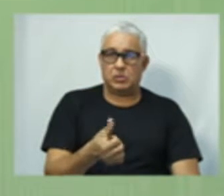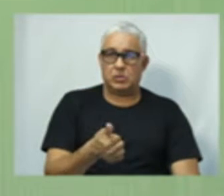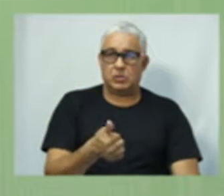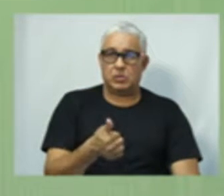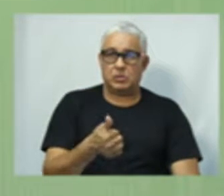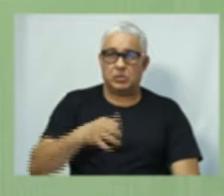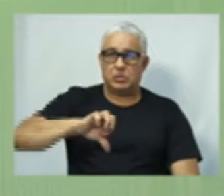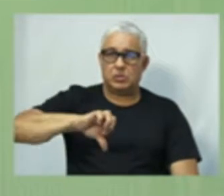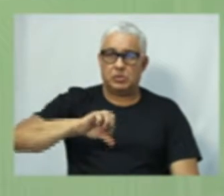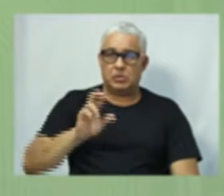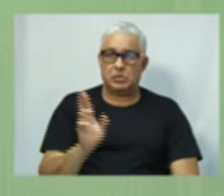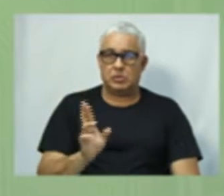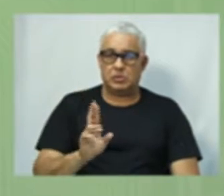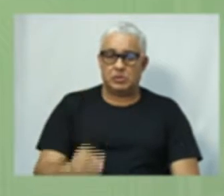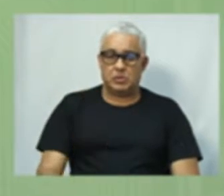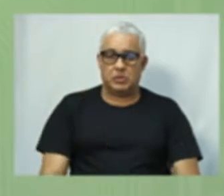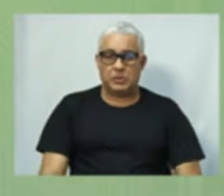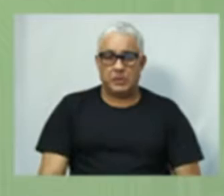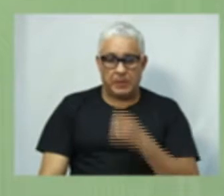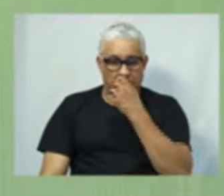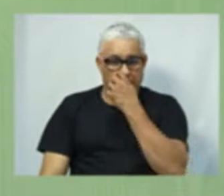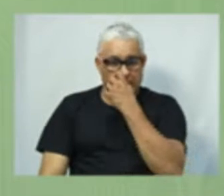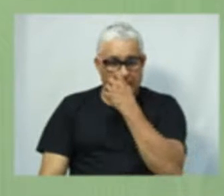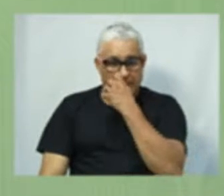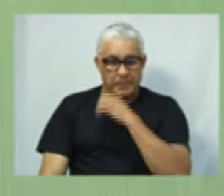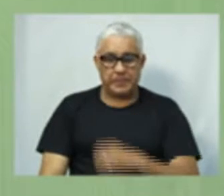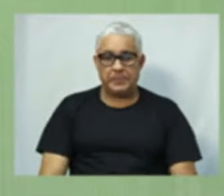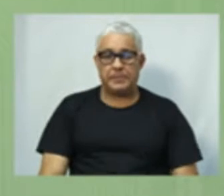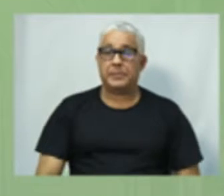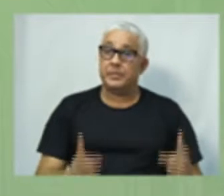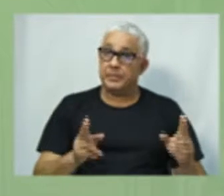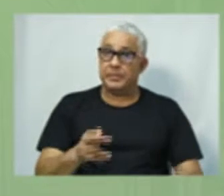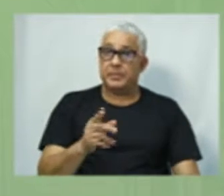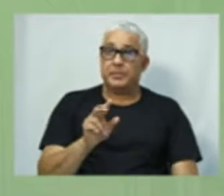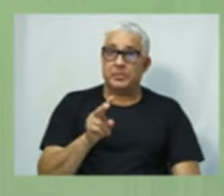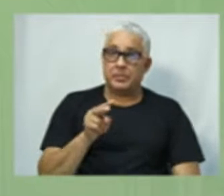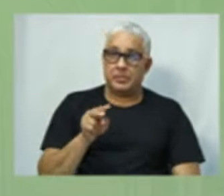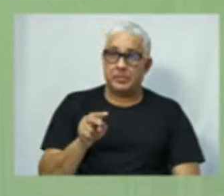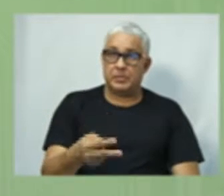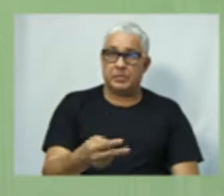CSLL do segundo trimestre será